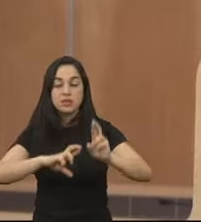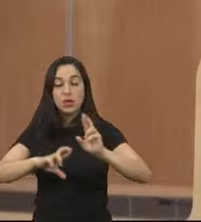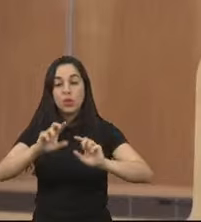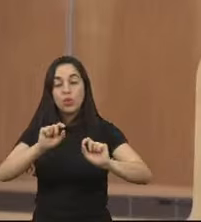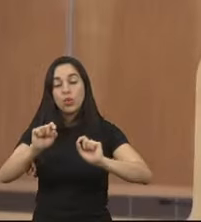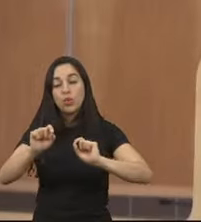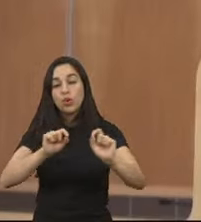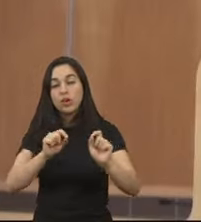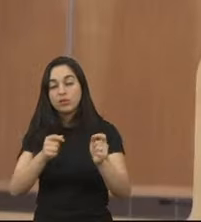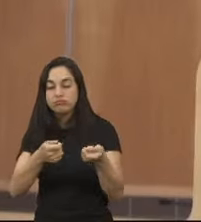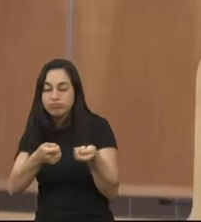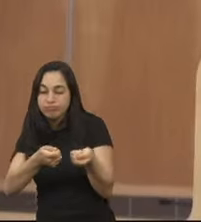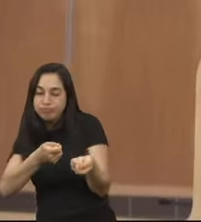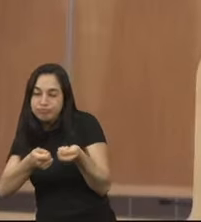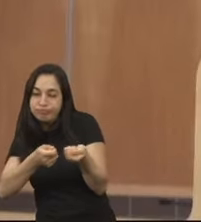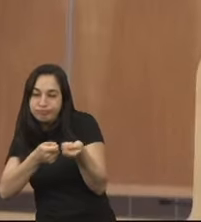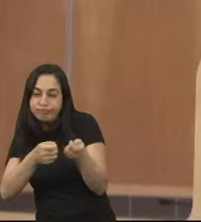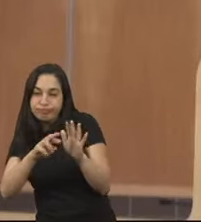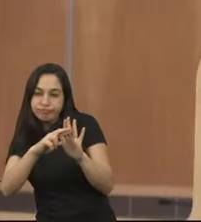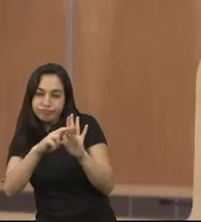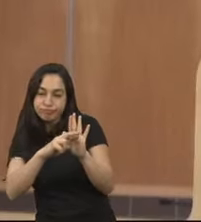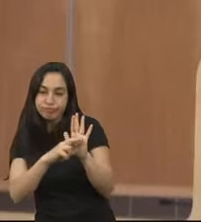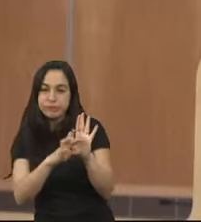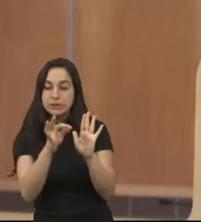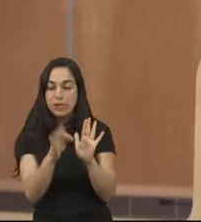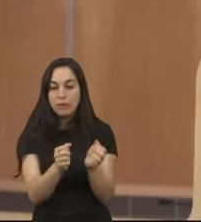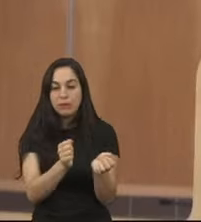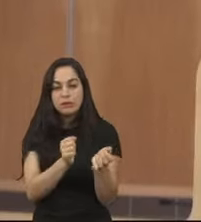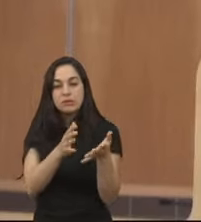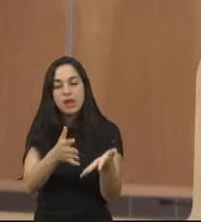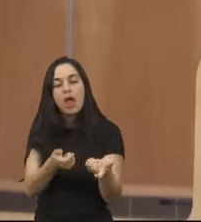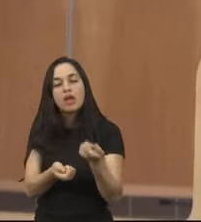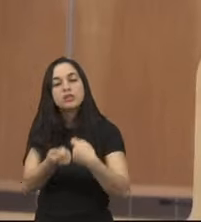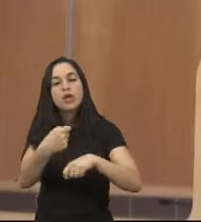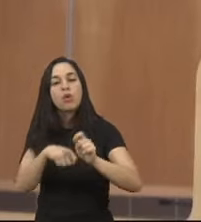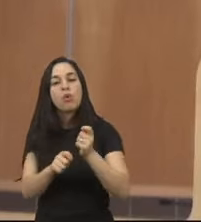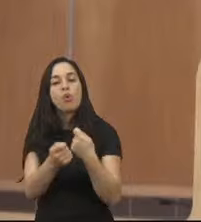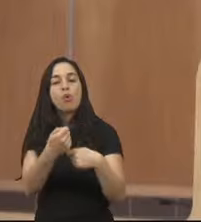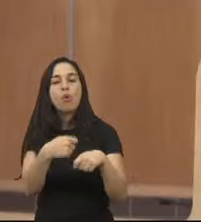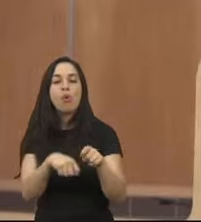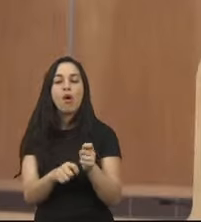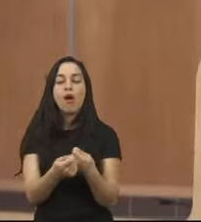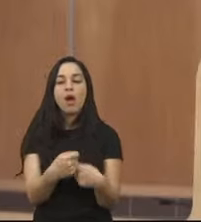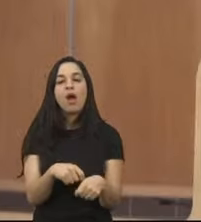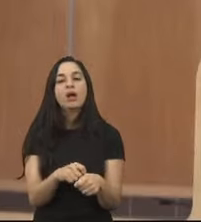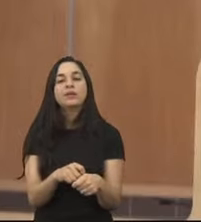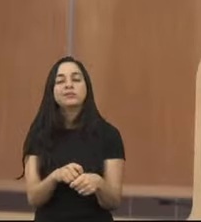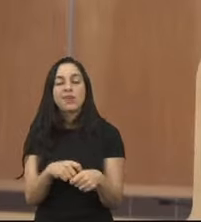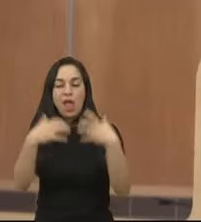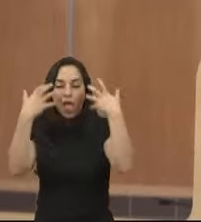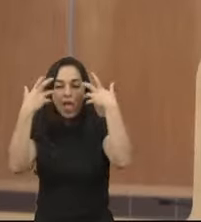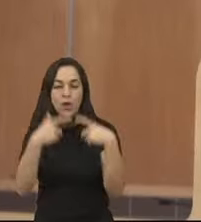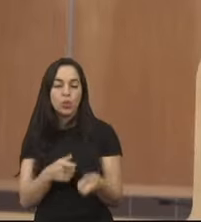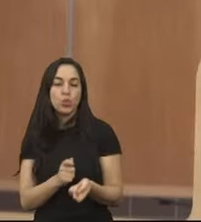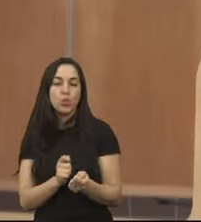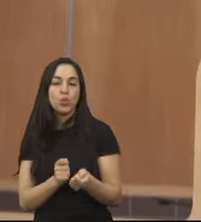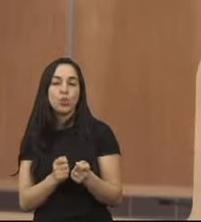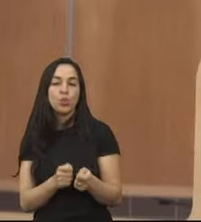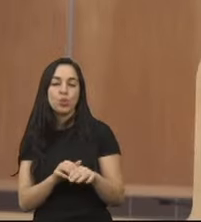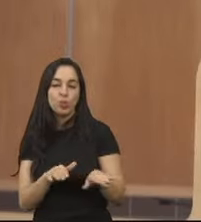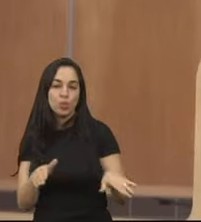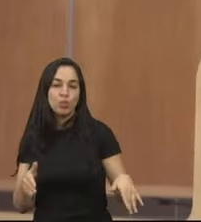e licenciamento rigoroso para as atividades econômicas de tração animal. Importante lembrar o